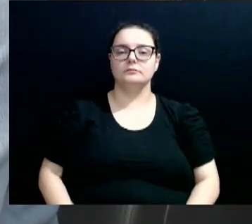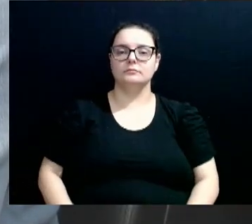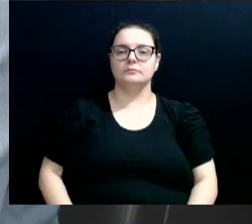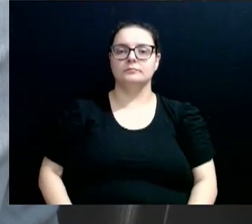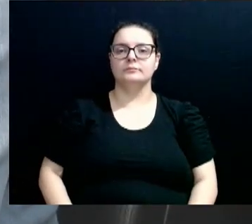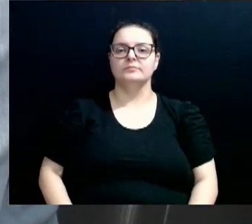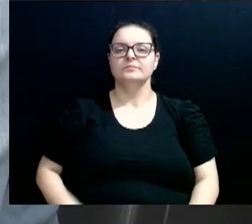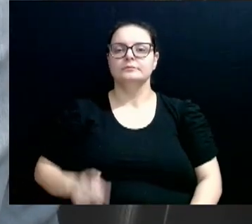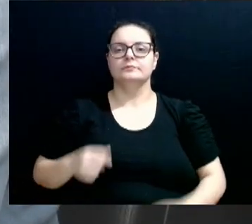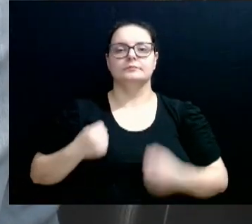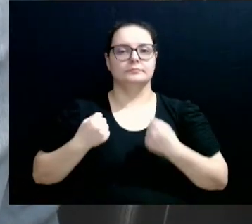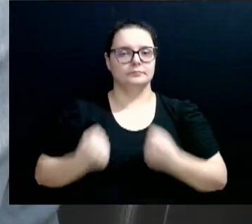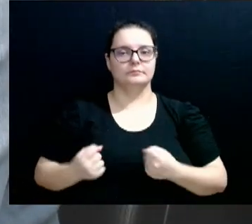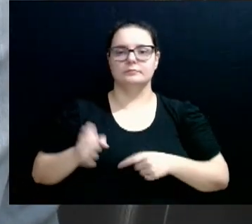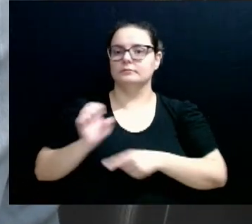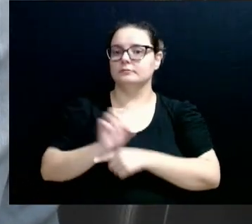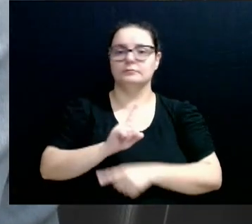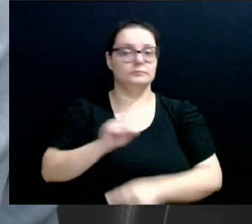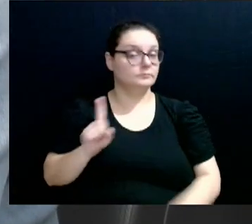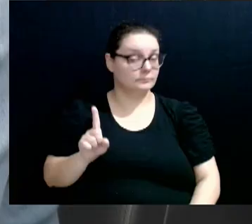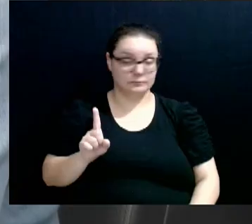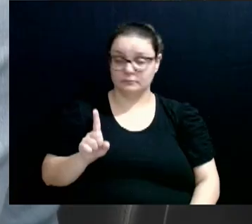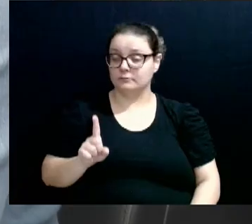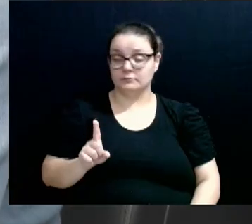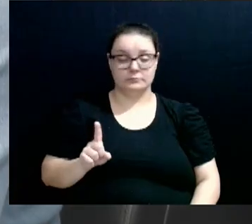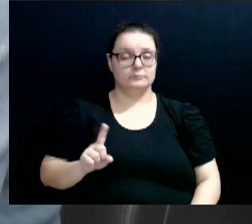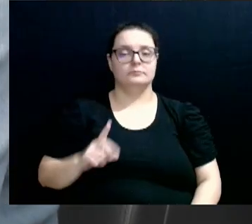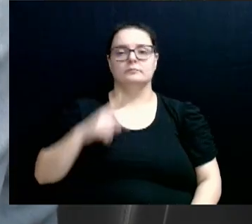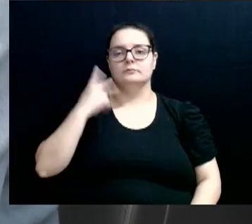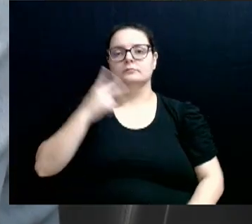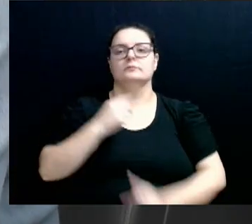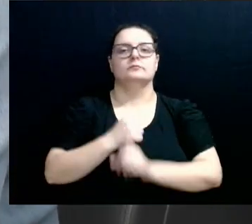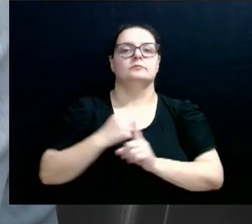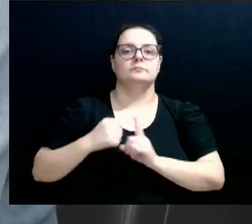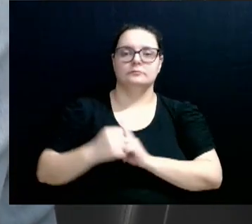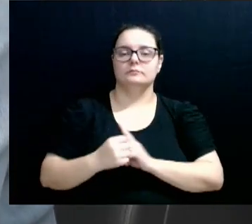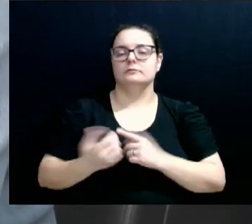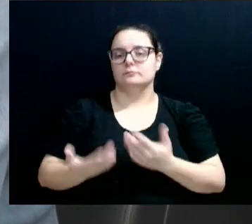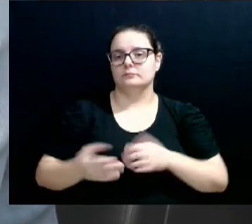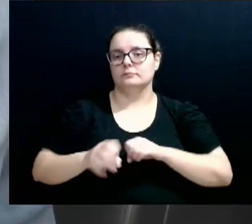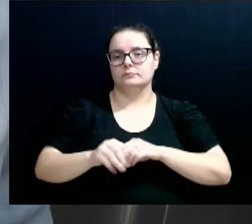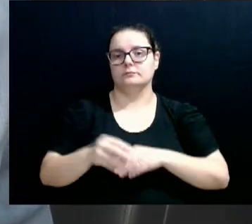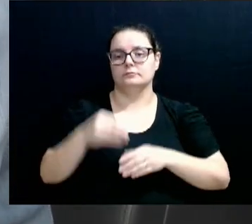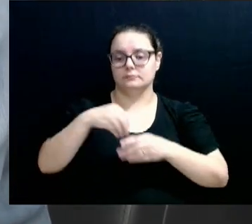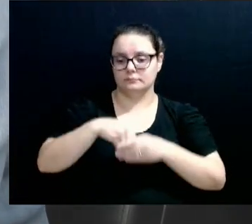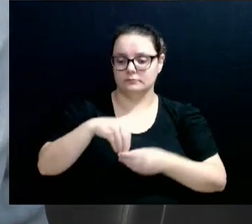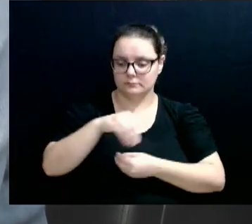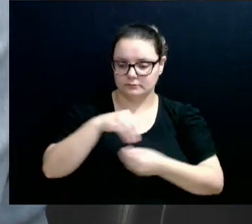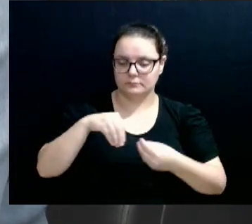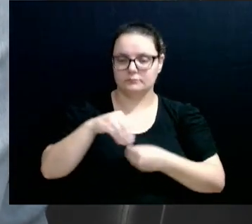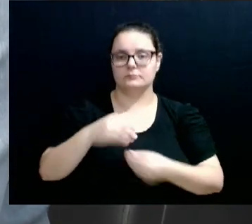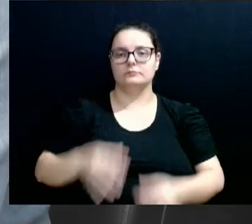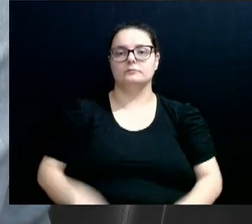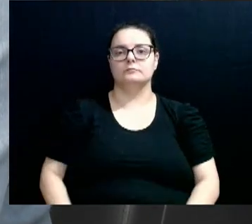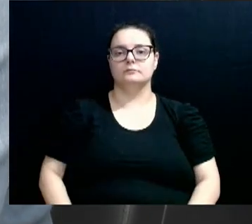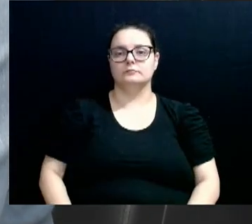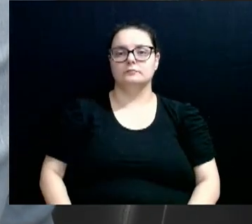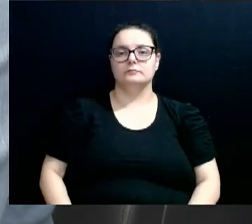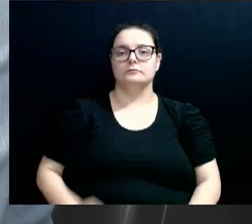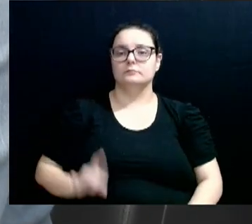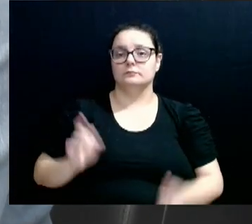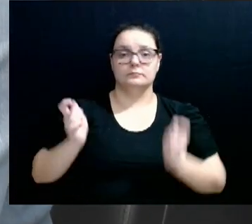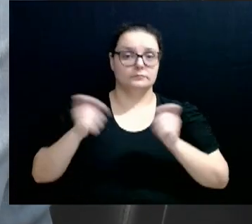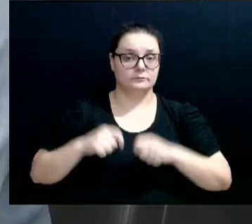Estado, e na verdade não, né, cara? Políticas sociais, e aí a educação está dentro disso, só é possível fazer para alcançar todo mundo